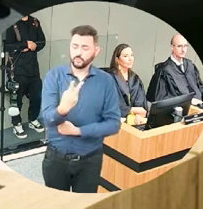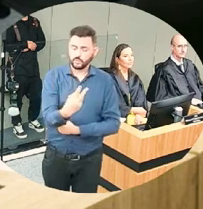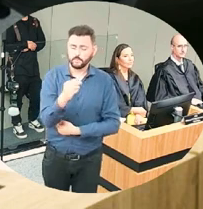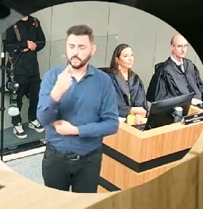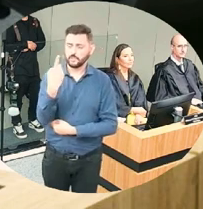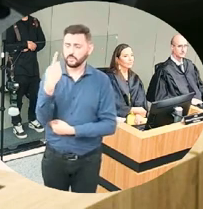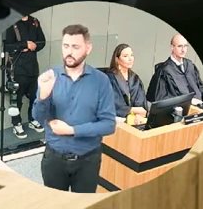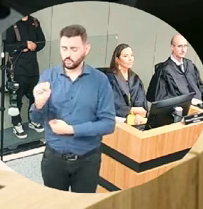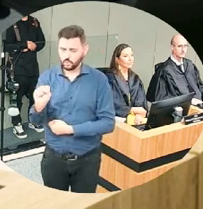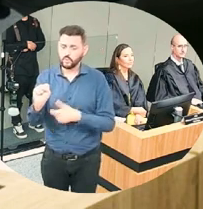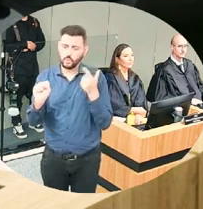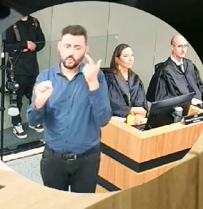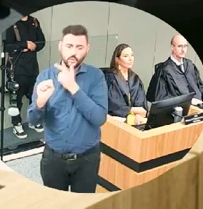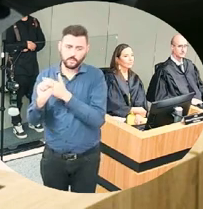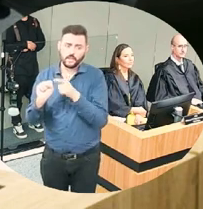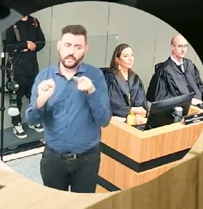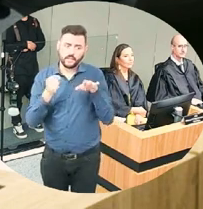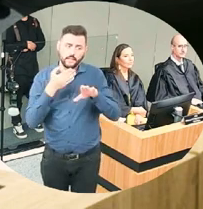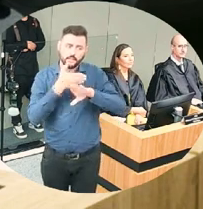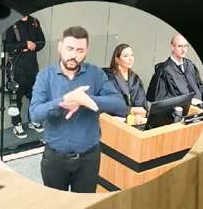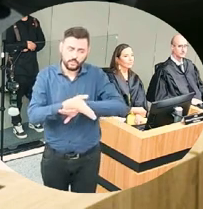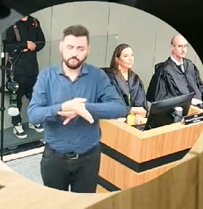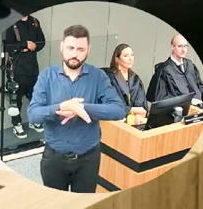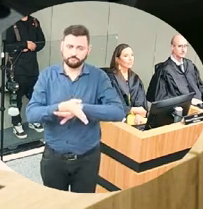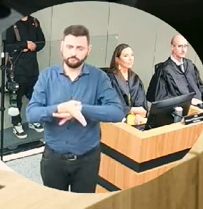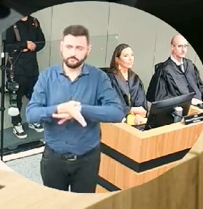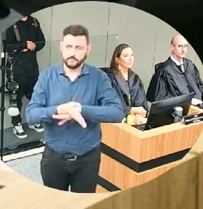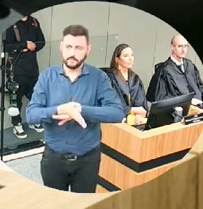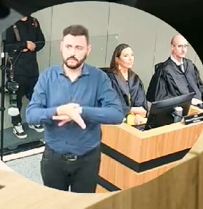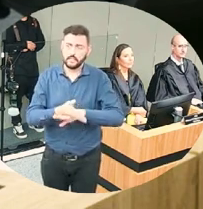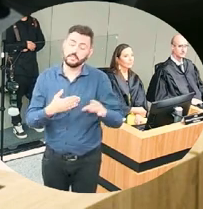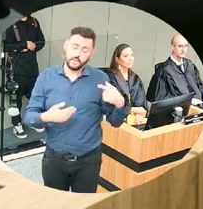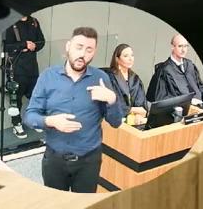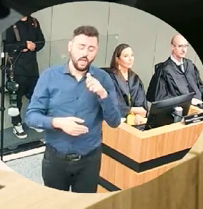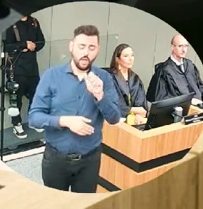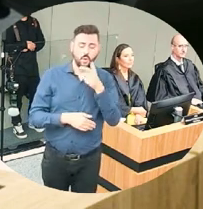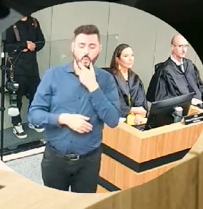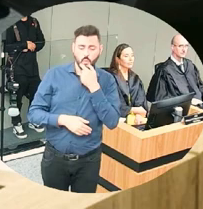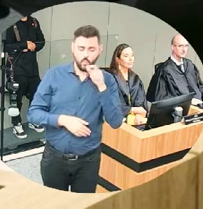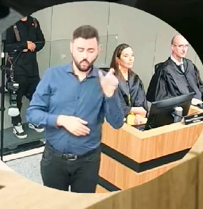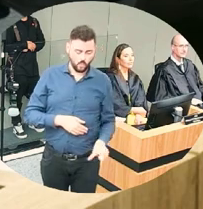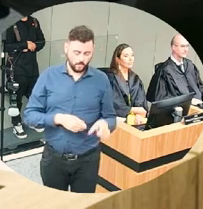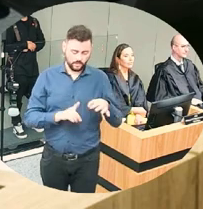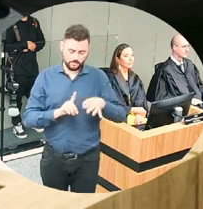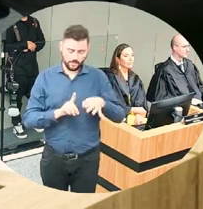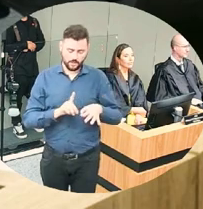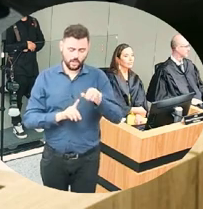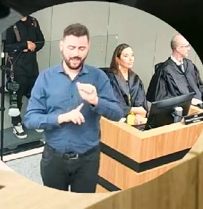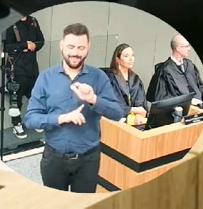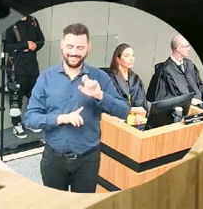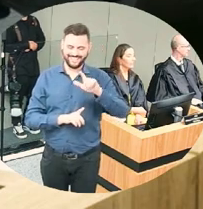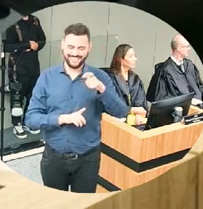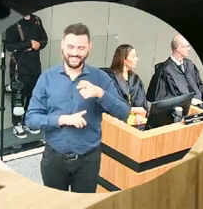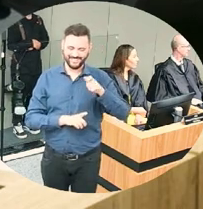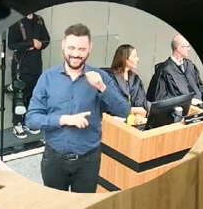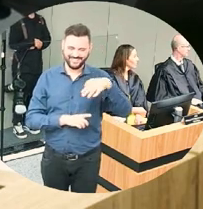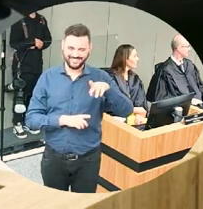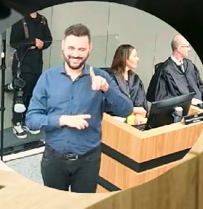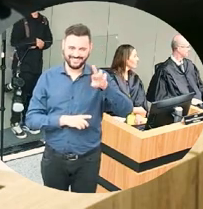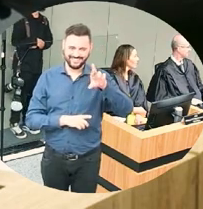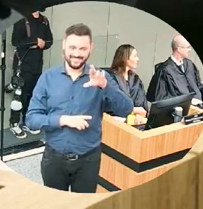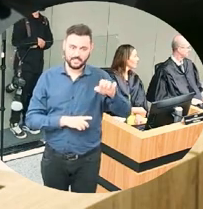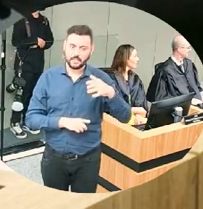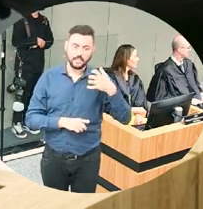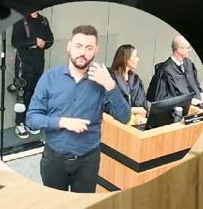2018 ocupando vaga de decorrente da nomeação de Alexandre Luiz Ramos para o cargo de ministro do